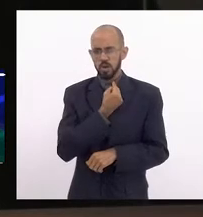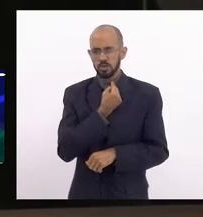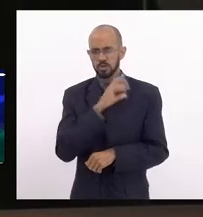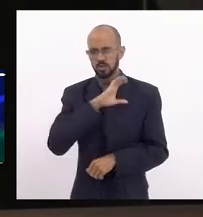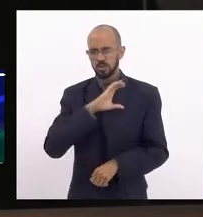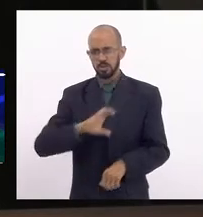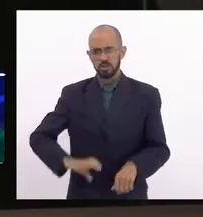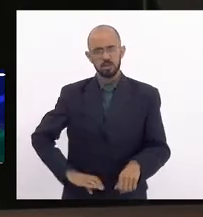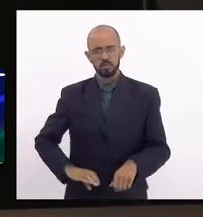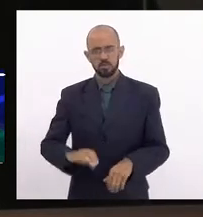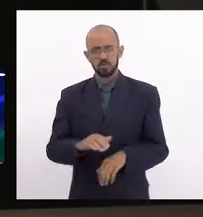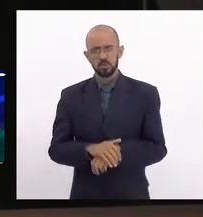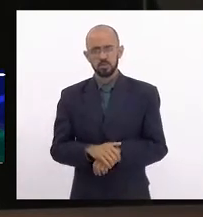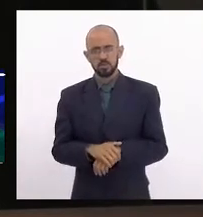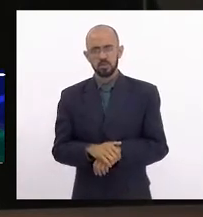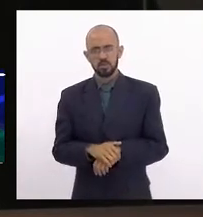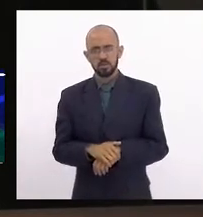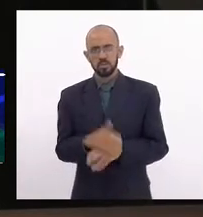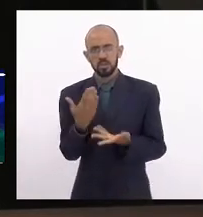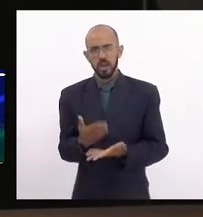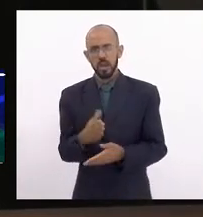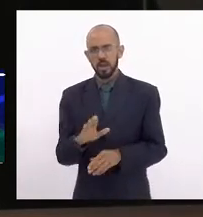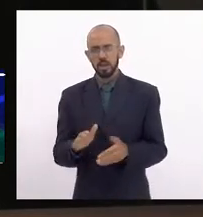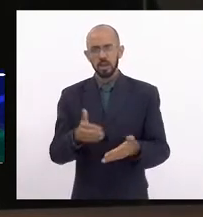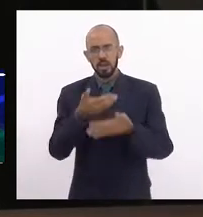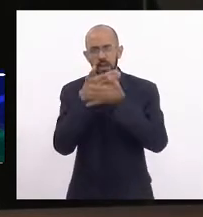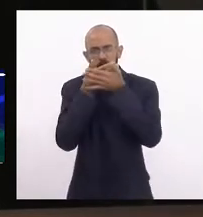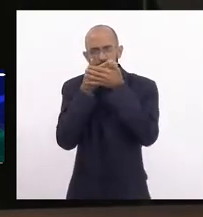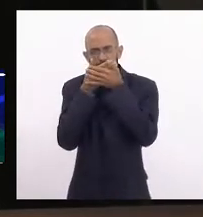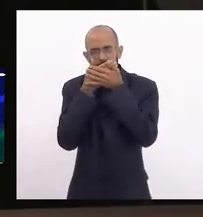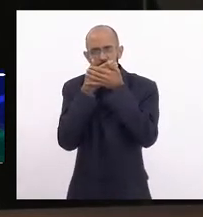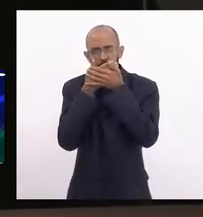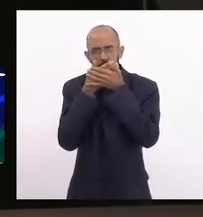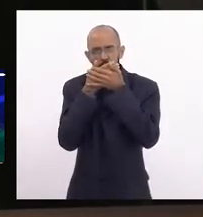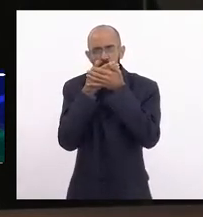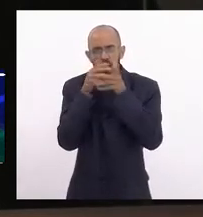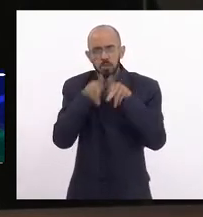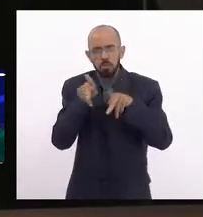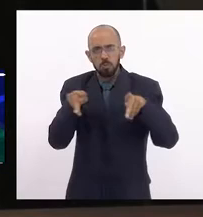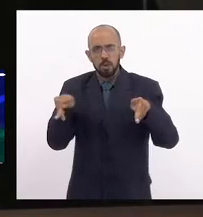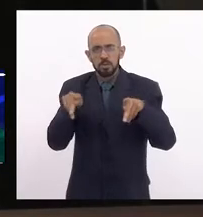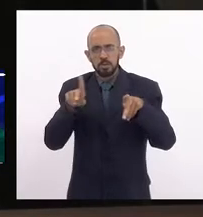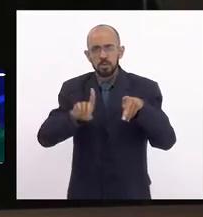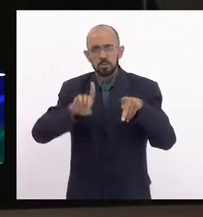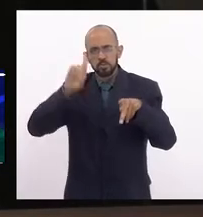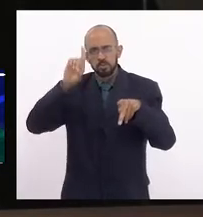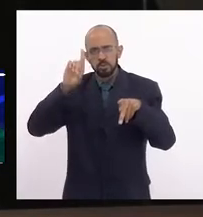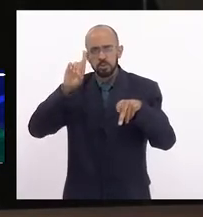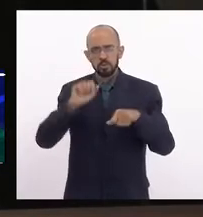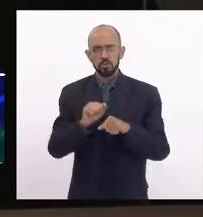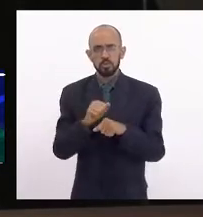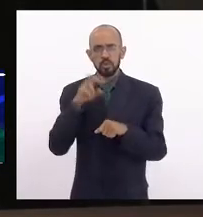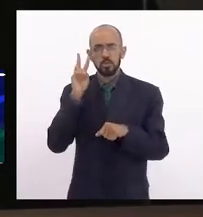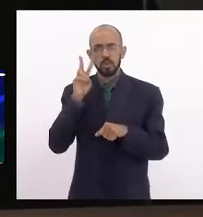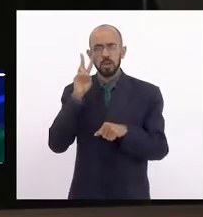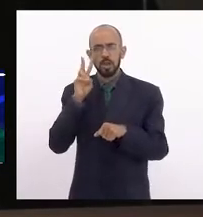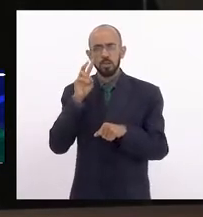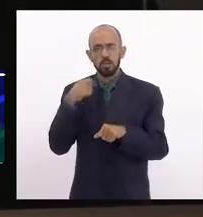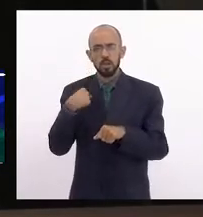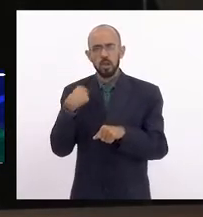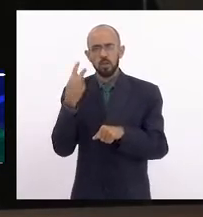cristão eu quero instalar o povo de Deus eu me lembro quando o vereador estava